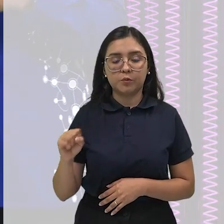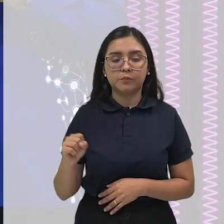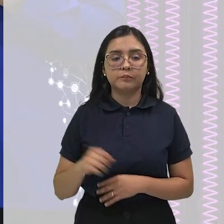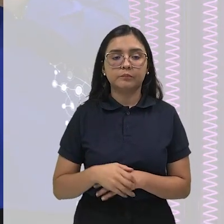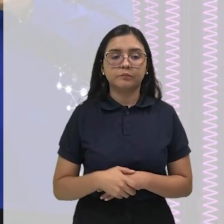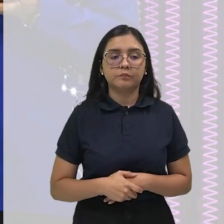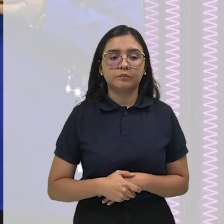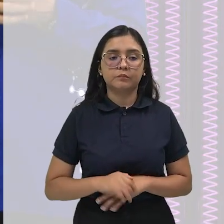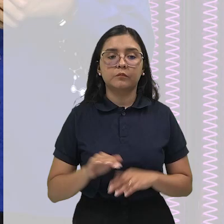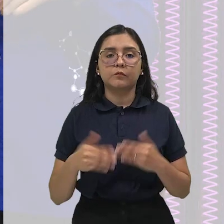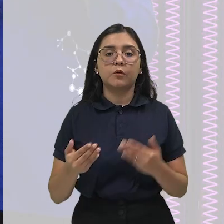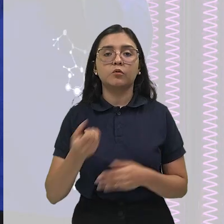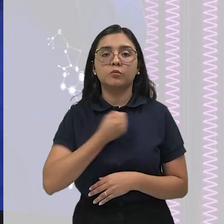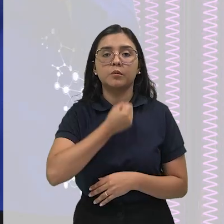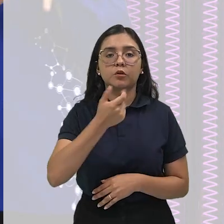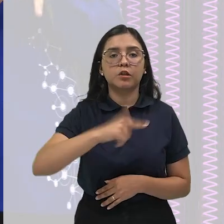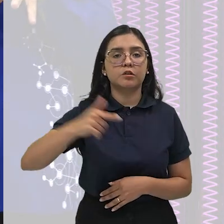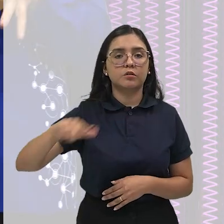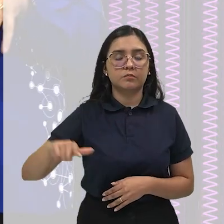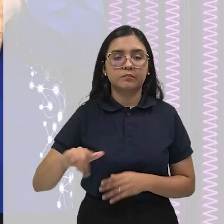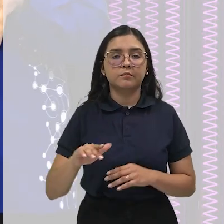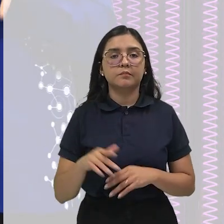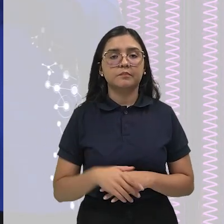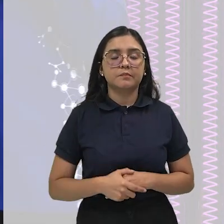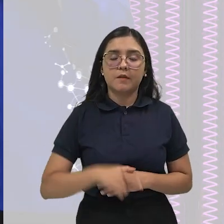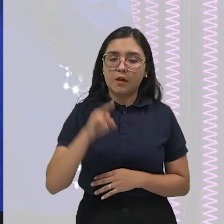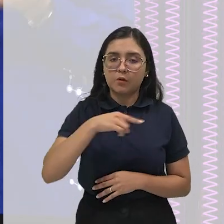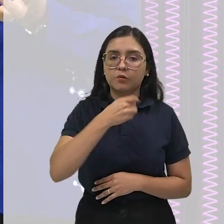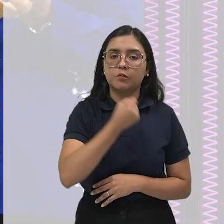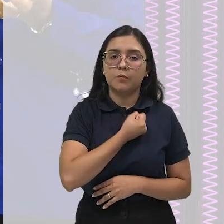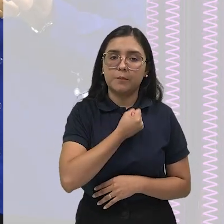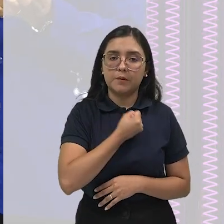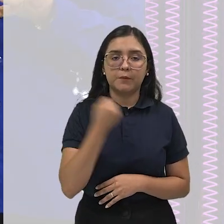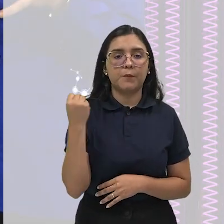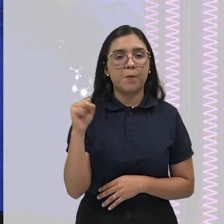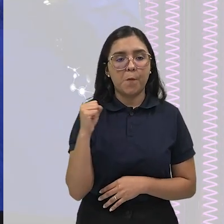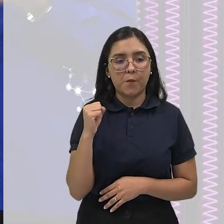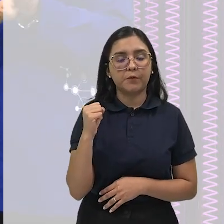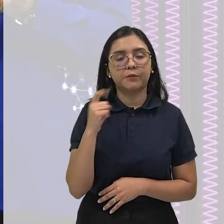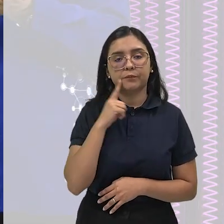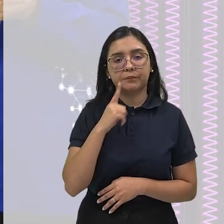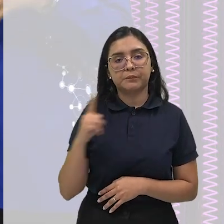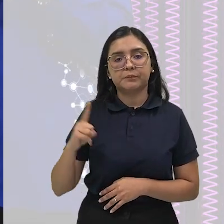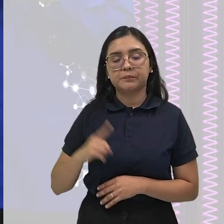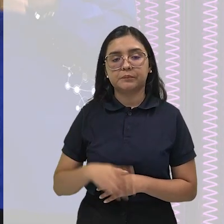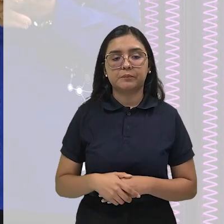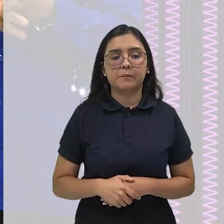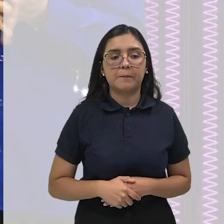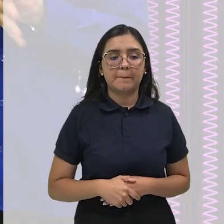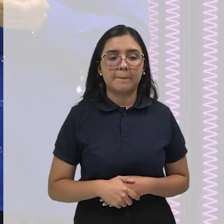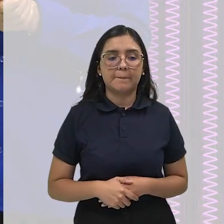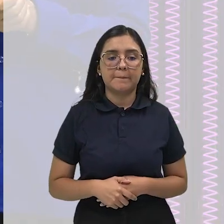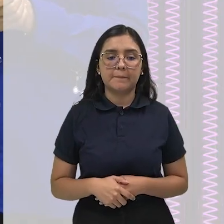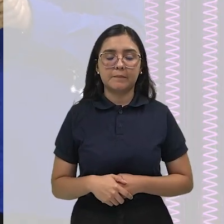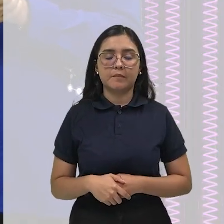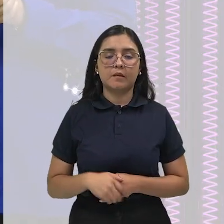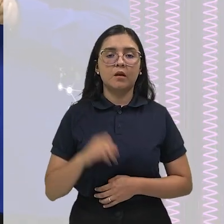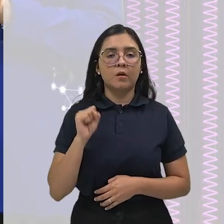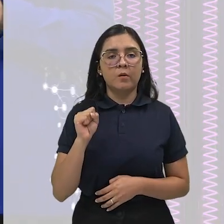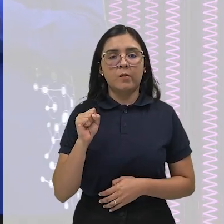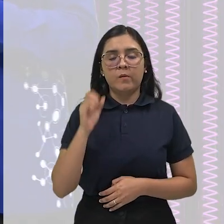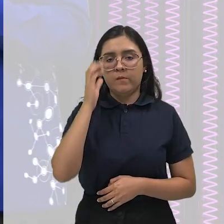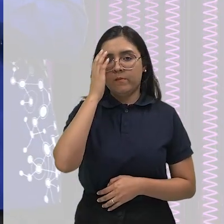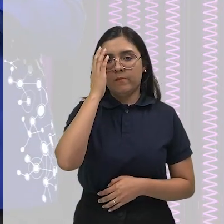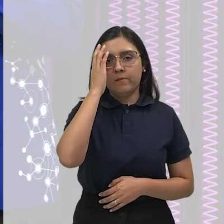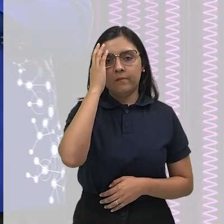0,888. Qual é o período? O período é aquele número que está se repetindo, né, após a vírgula. Então, o número que está se repetindo